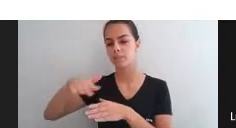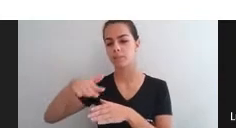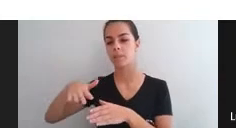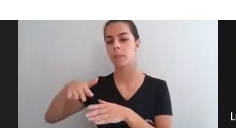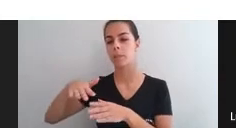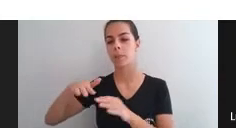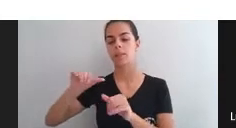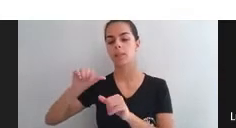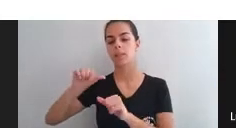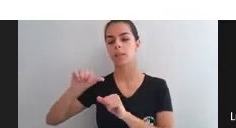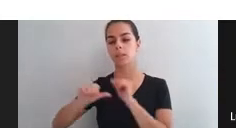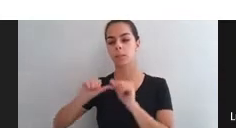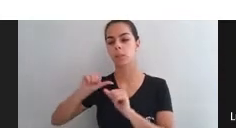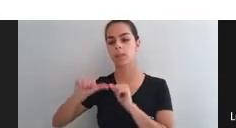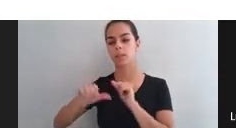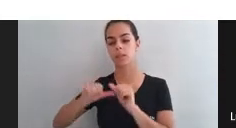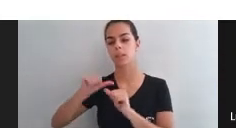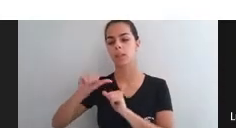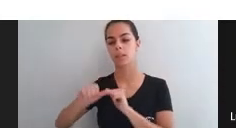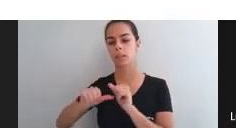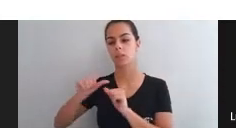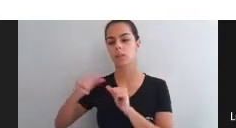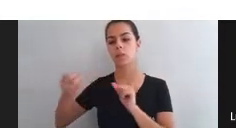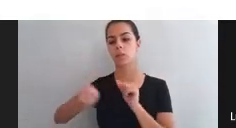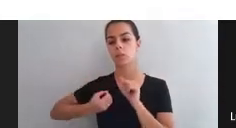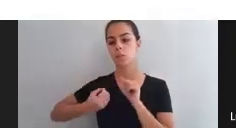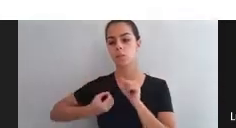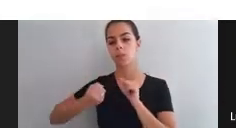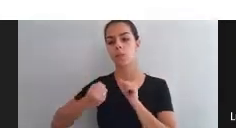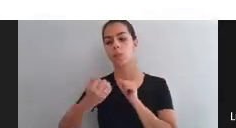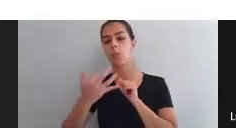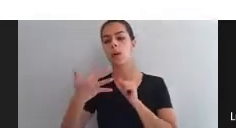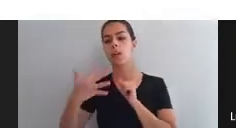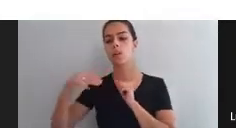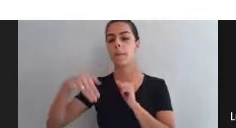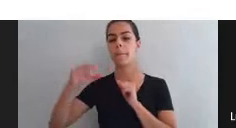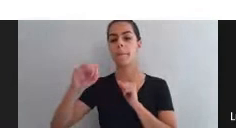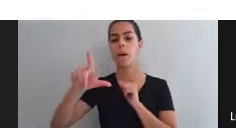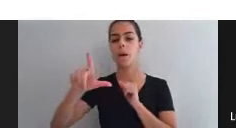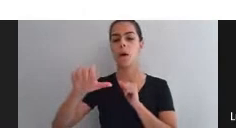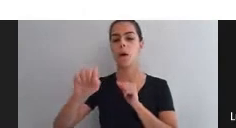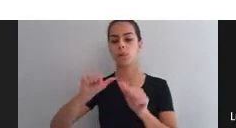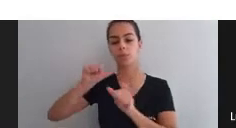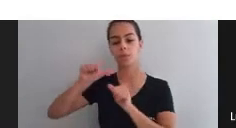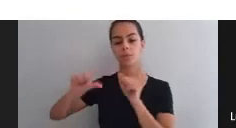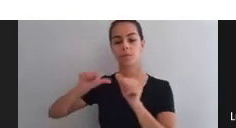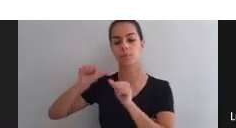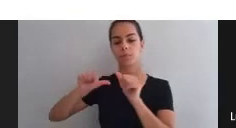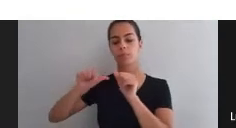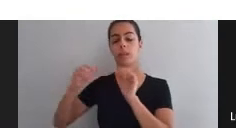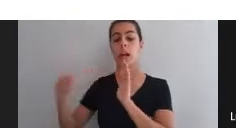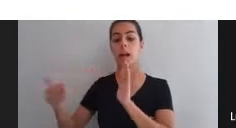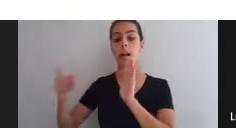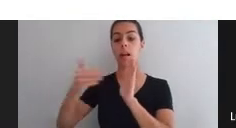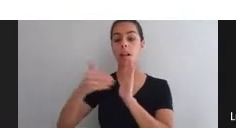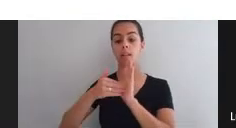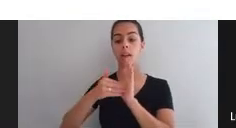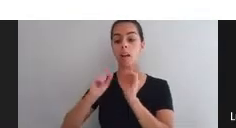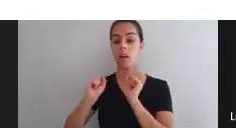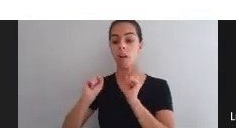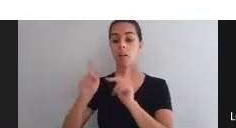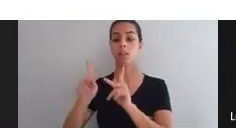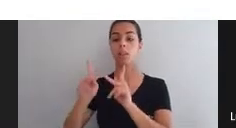mudando o número de mols, né, o número de partículas no gás, até o limite que a gente realmente